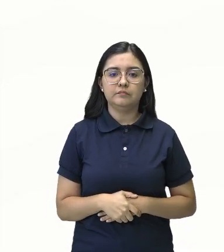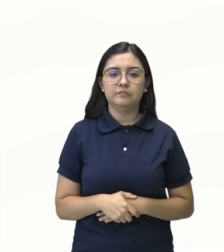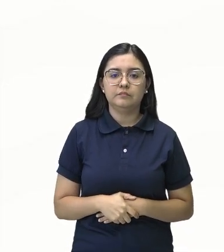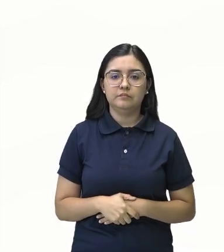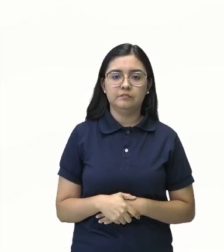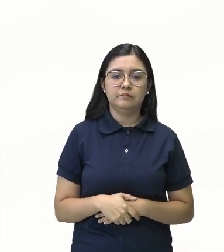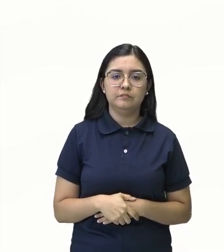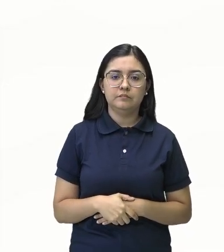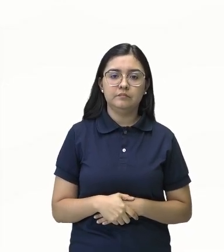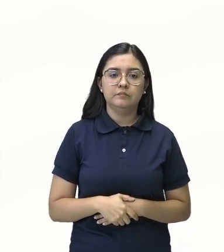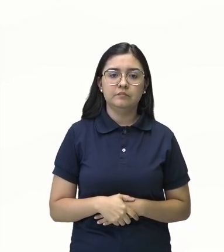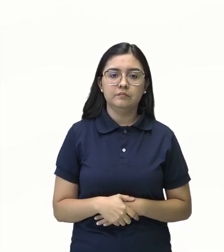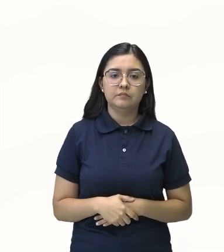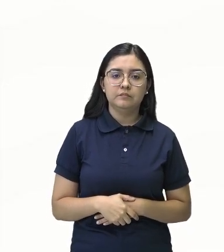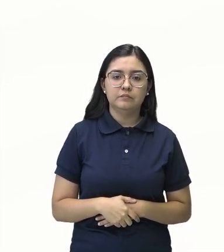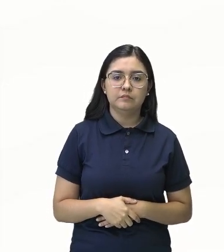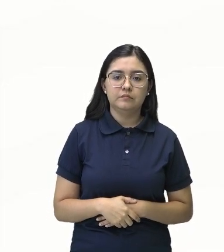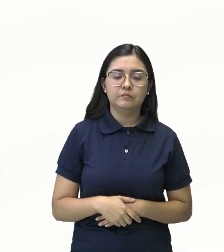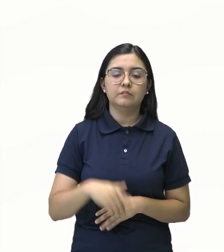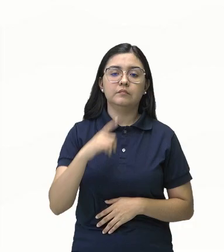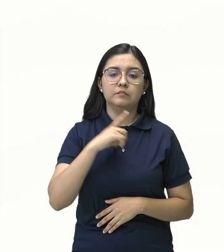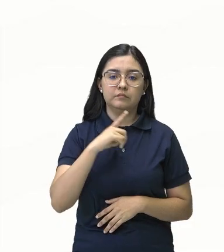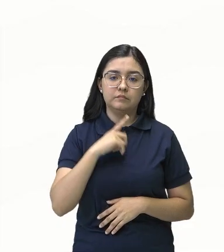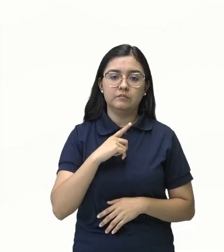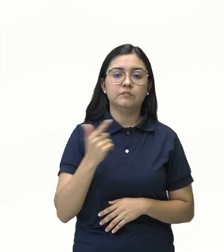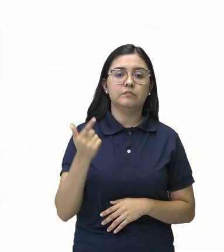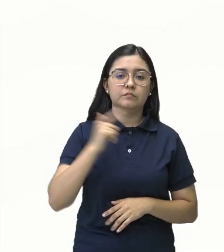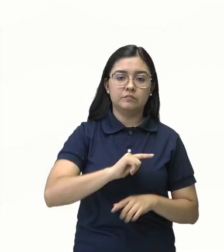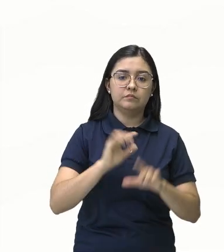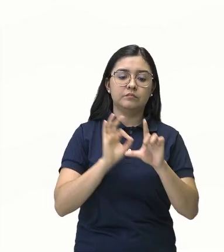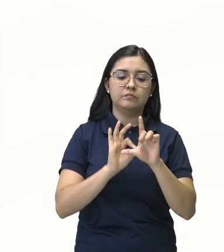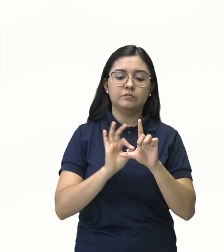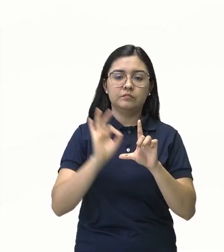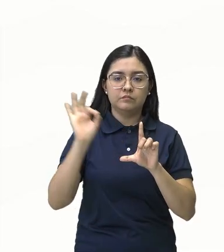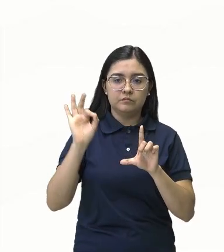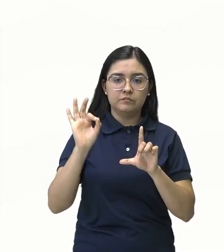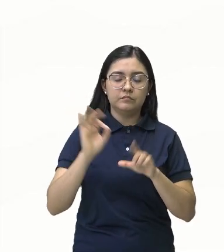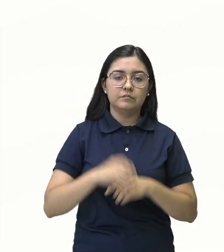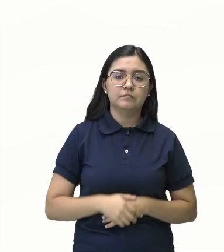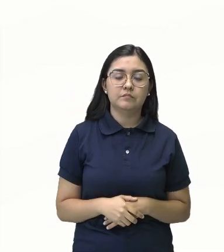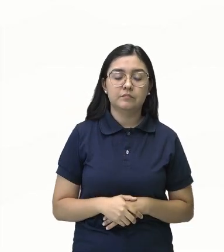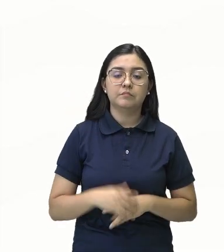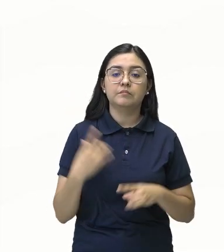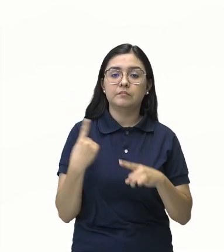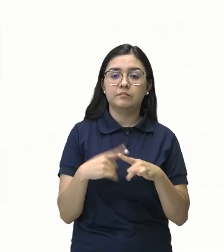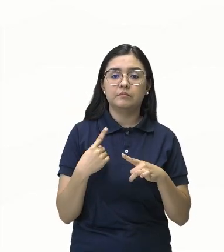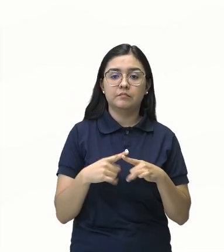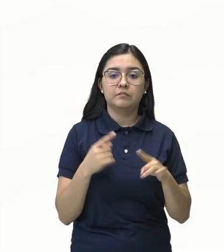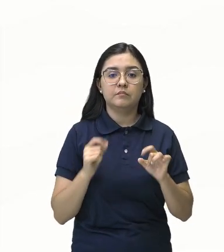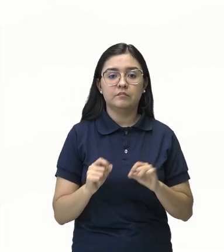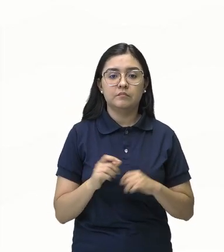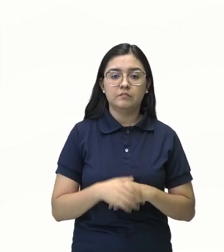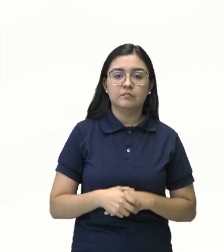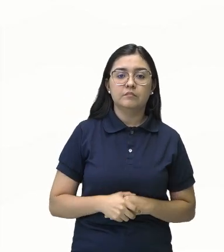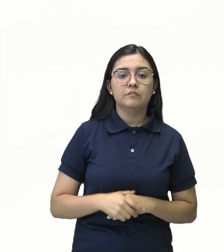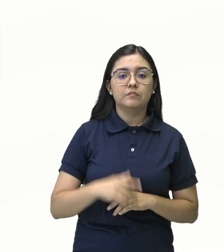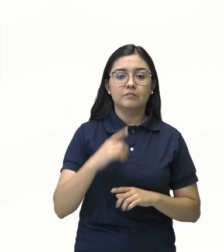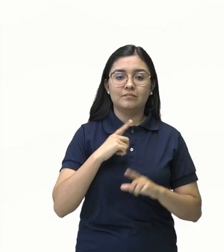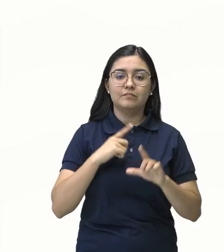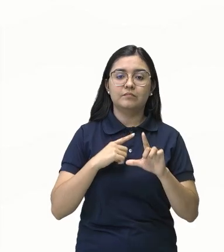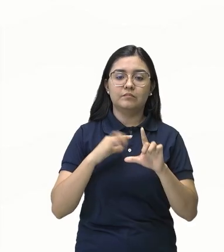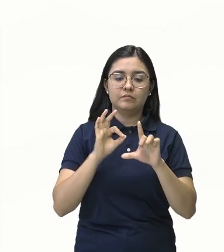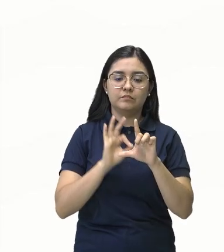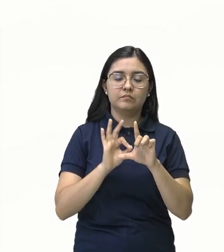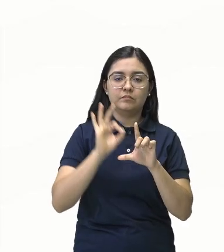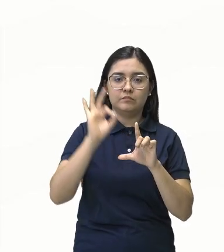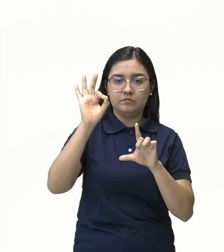categoria 4, há novamente mais uma evolução. Por quê? Porque subiu